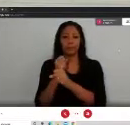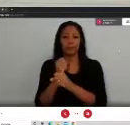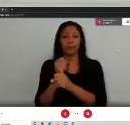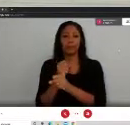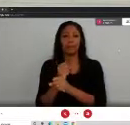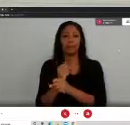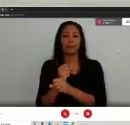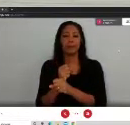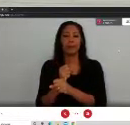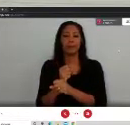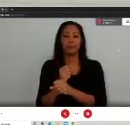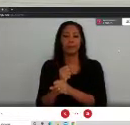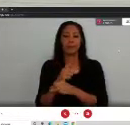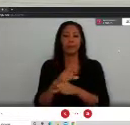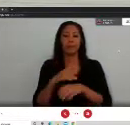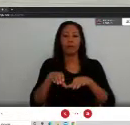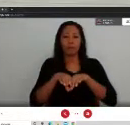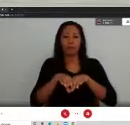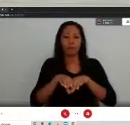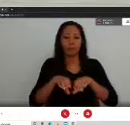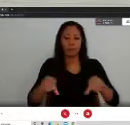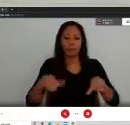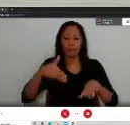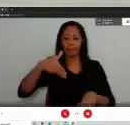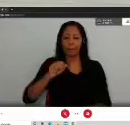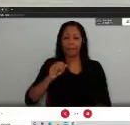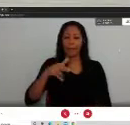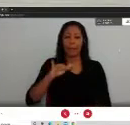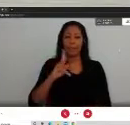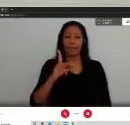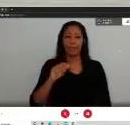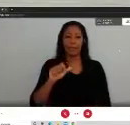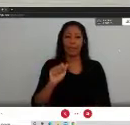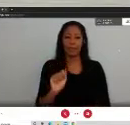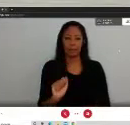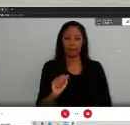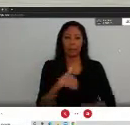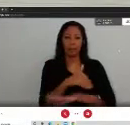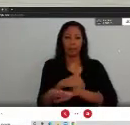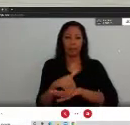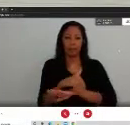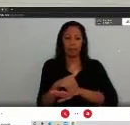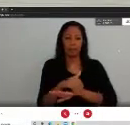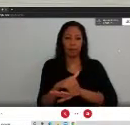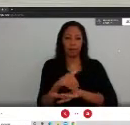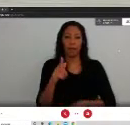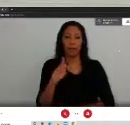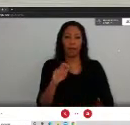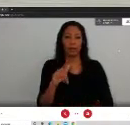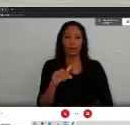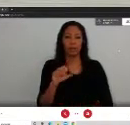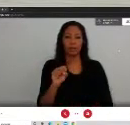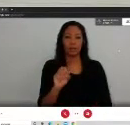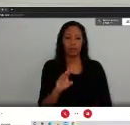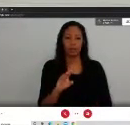de manilhas no Corrego, localizado na rua Suboficial Marcelino Agostinho da Costa, bairro de Nova